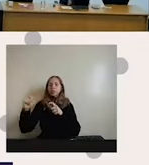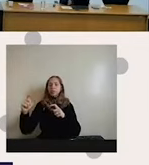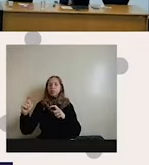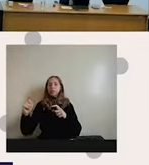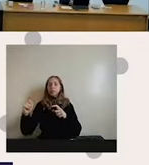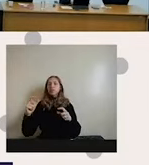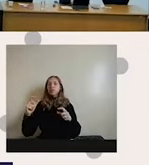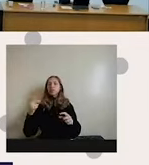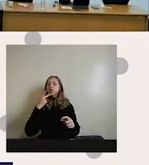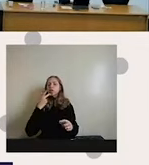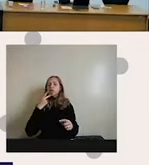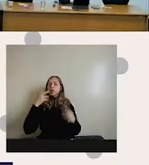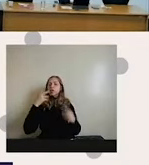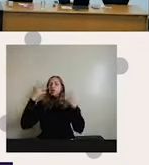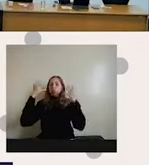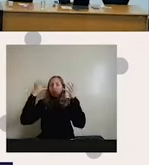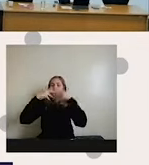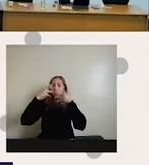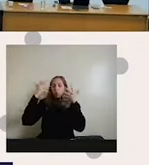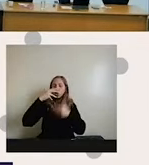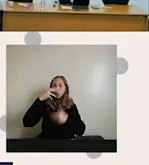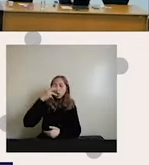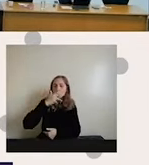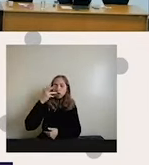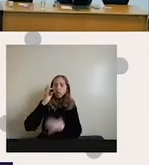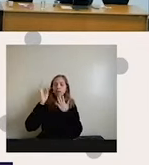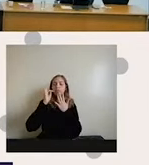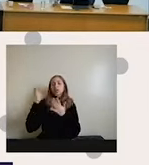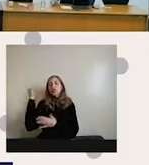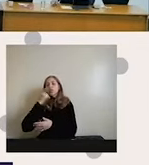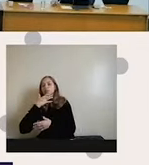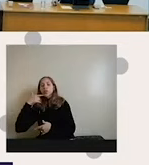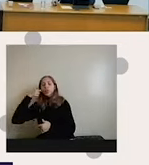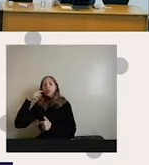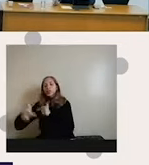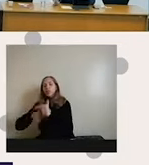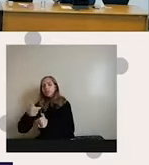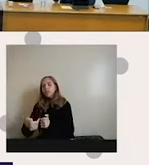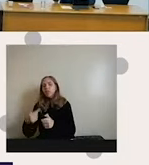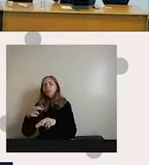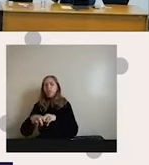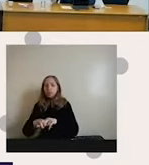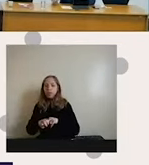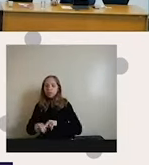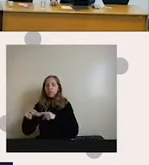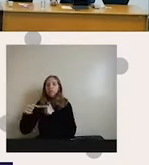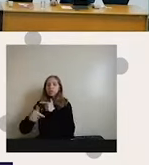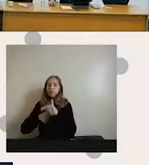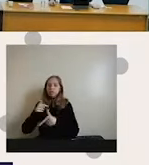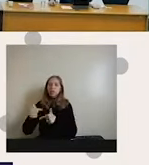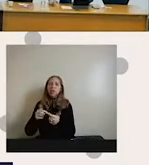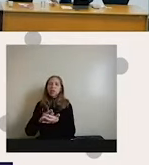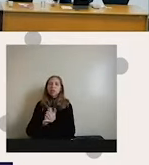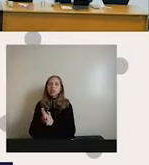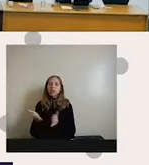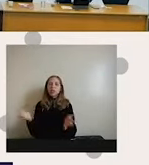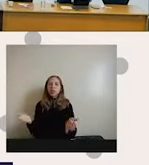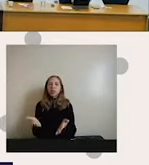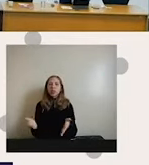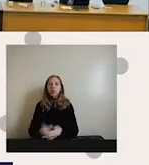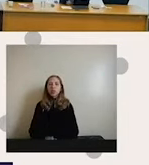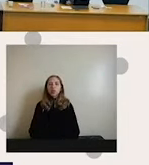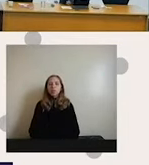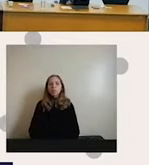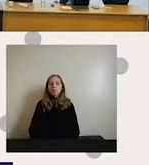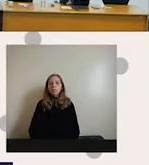conseguir sorrir no trabalho, devido a como o trabalho anda configurado atualmente, né? A professora